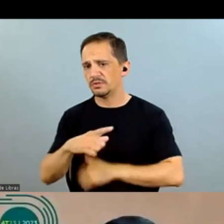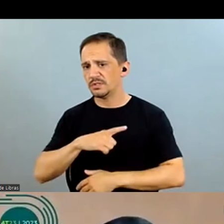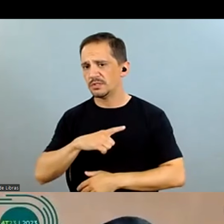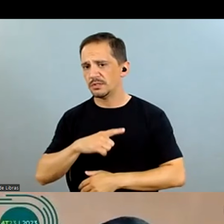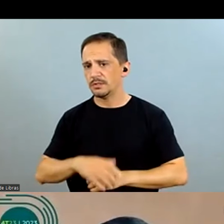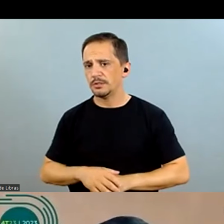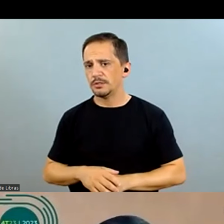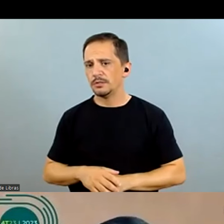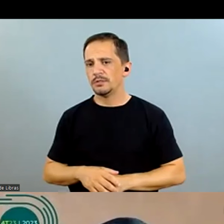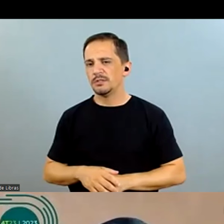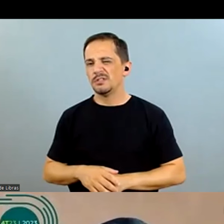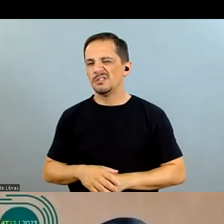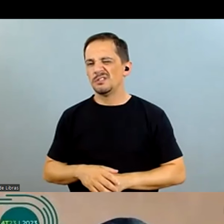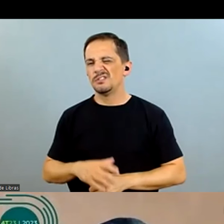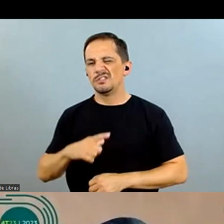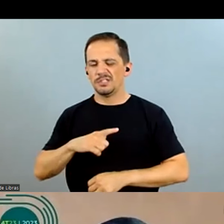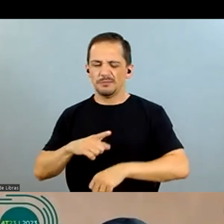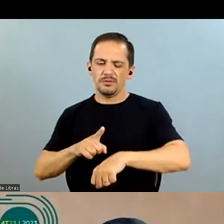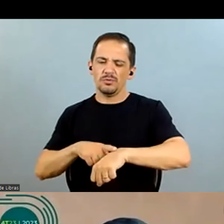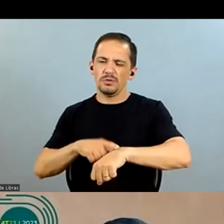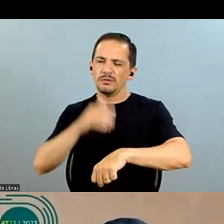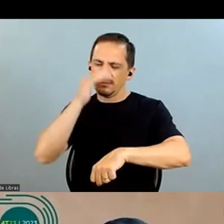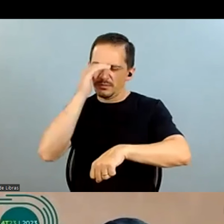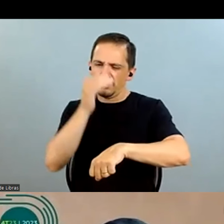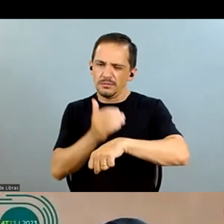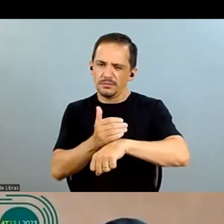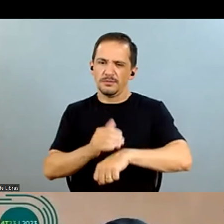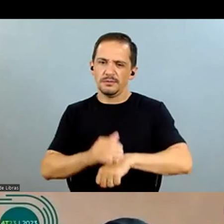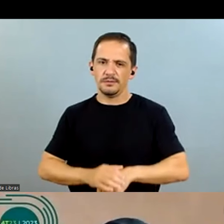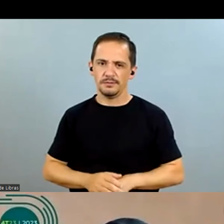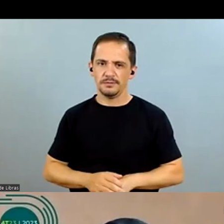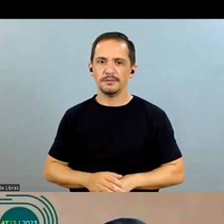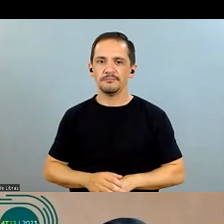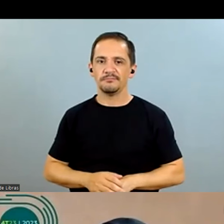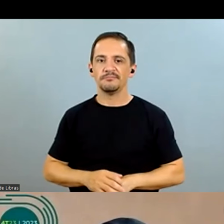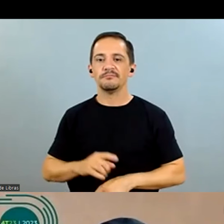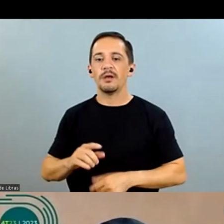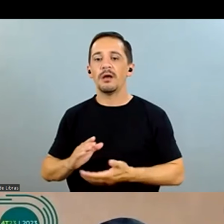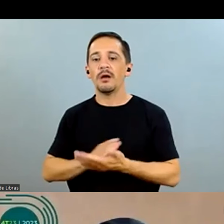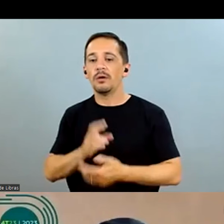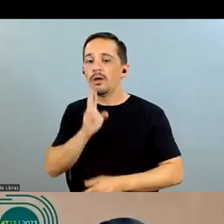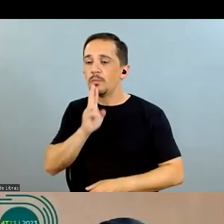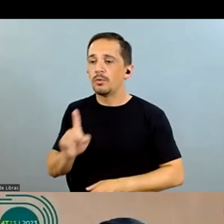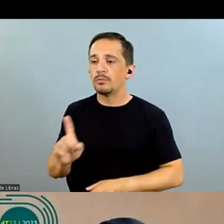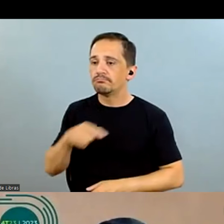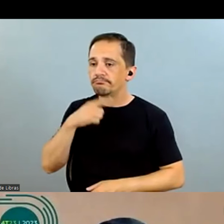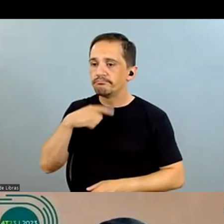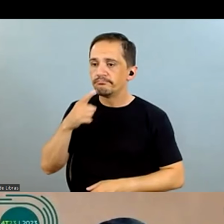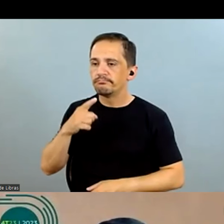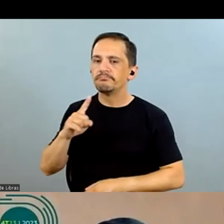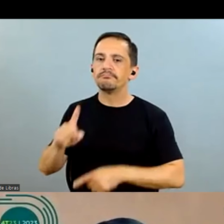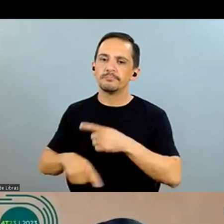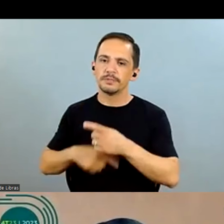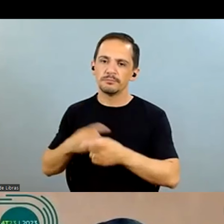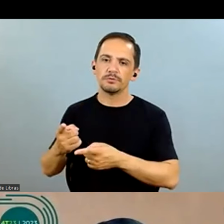aqui mas aí acho que já deu horário já passamos horri para todos aí as perguntas que não foram respondidas a gente agradece muito a presença de